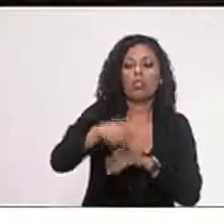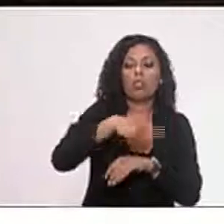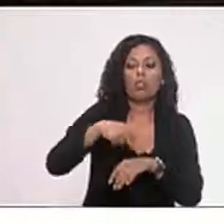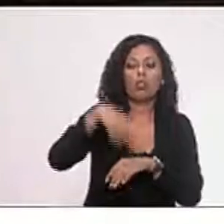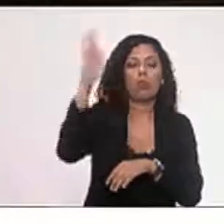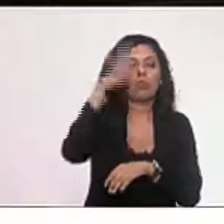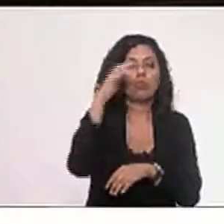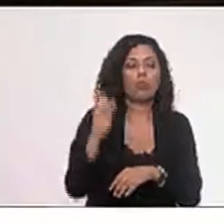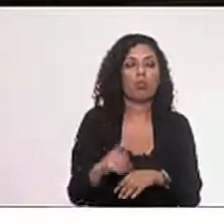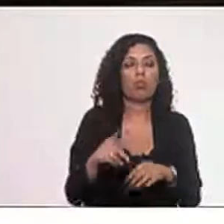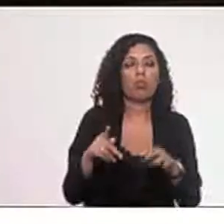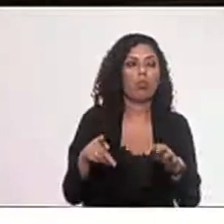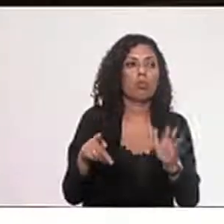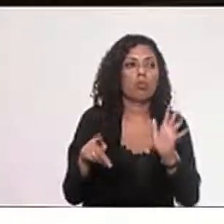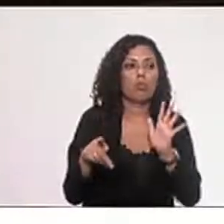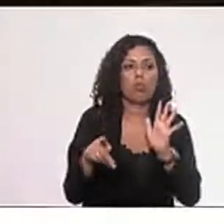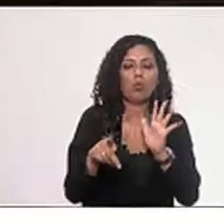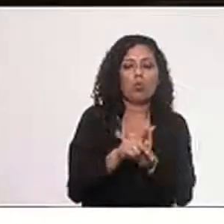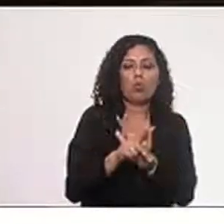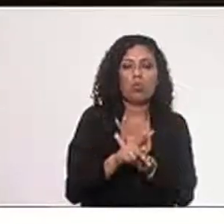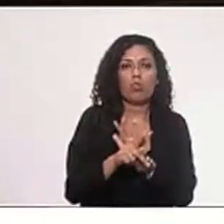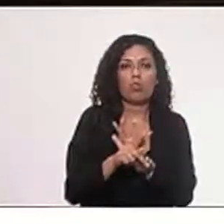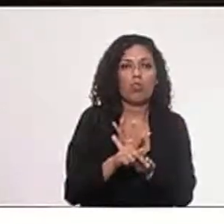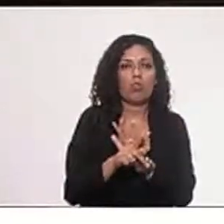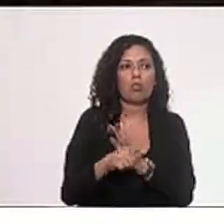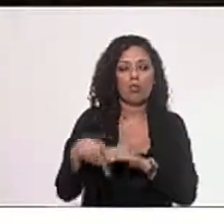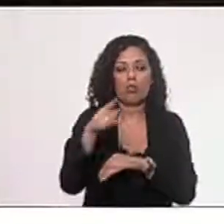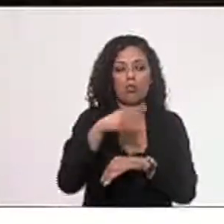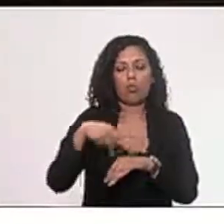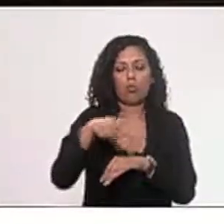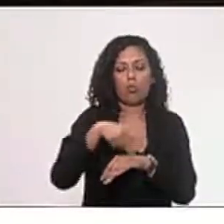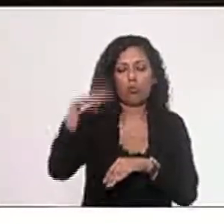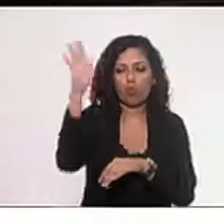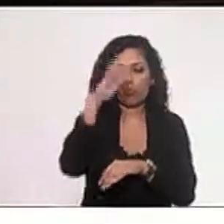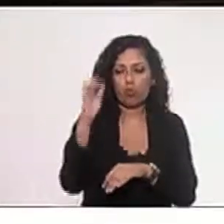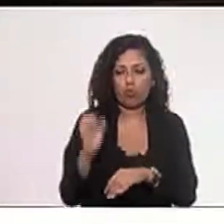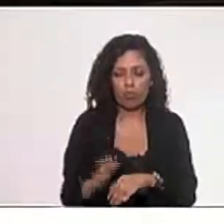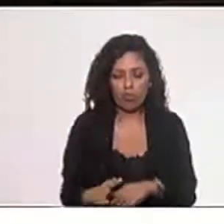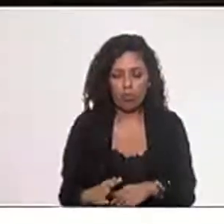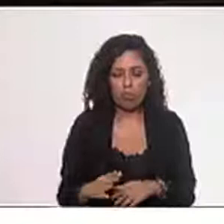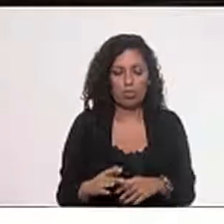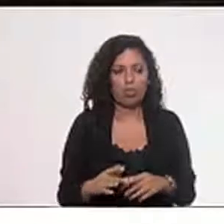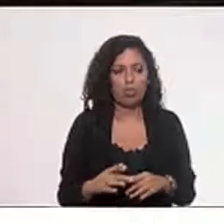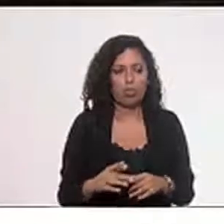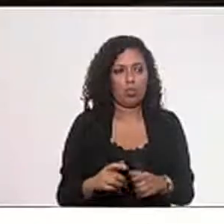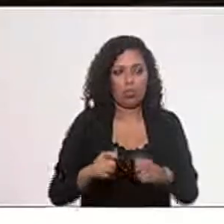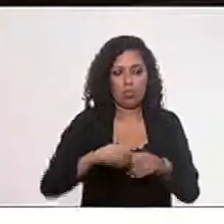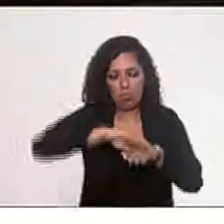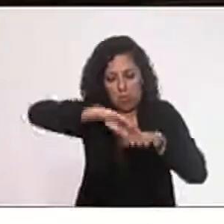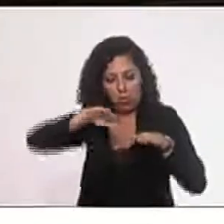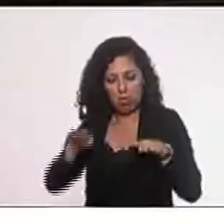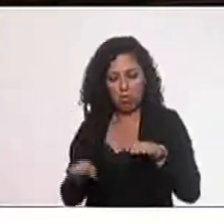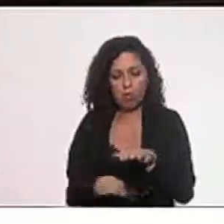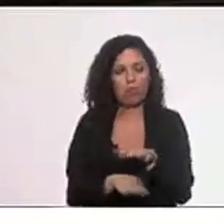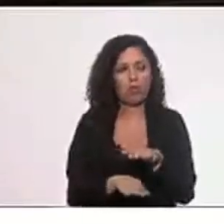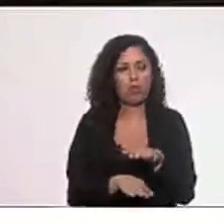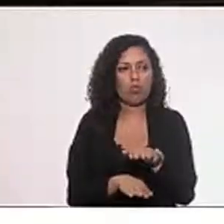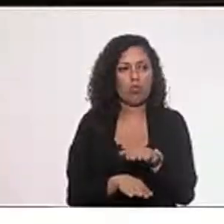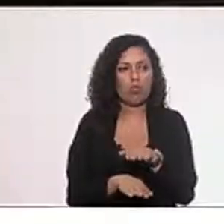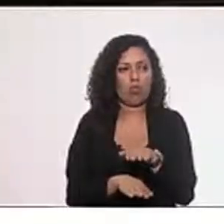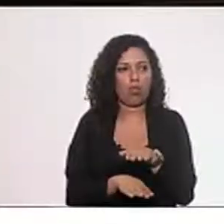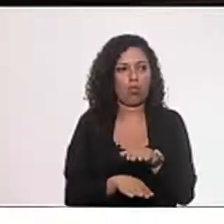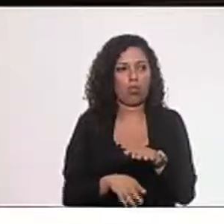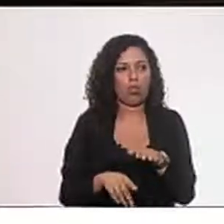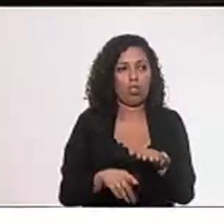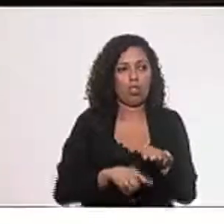projeto de nação se alterna um projeto de nação independente um projeto de nação que não dá